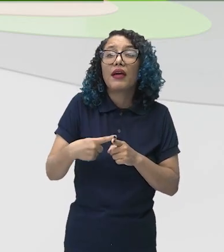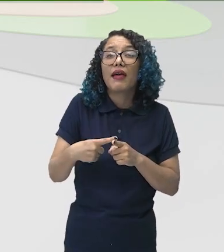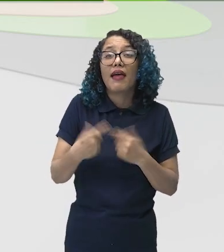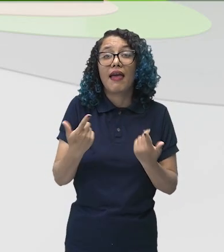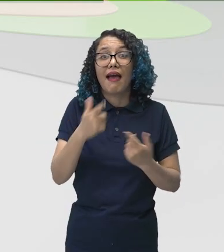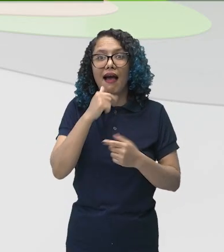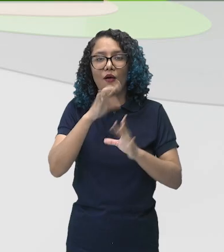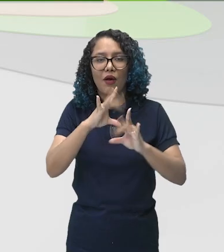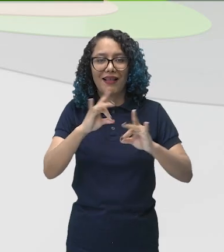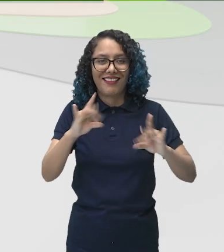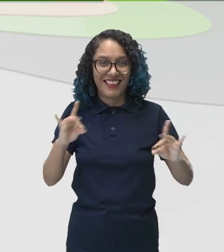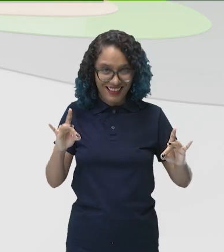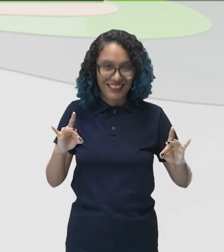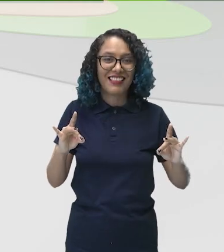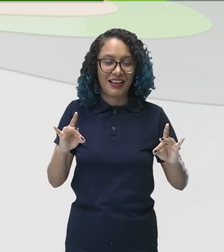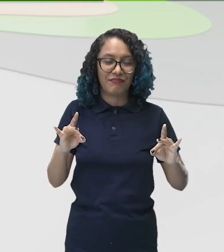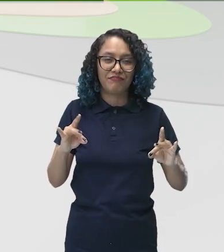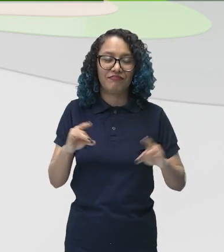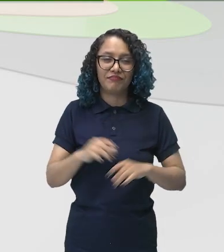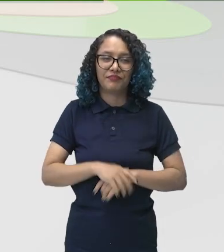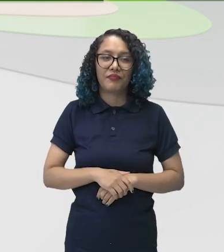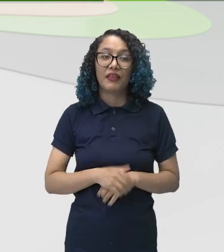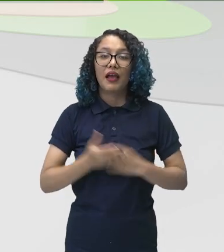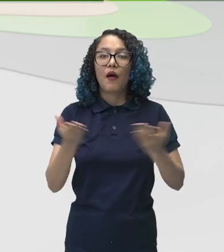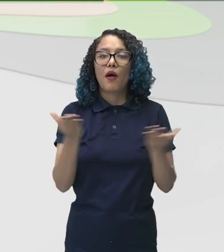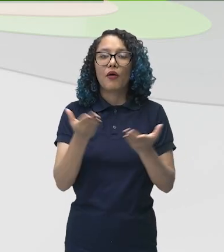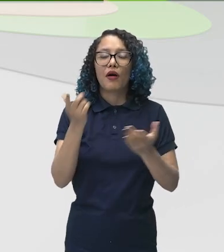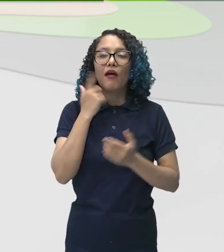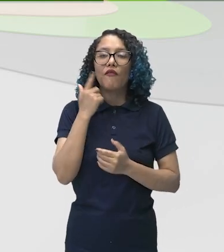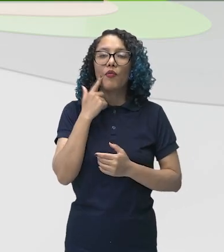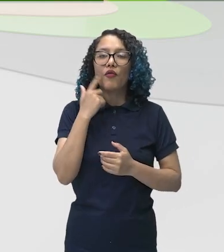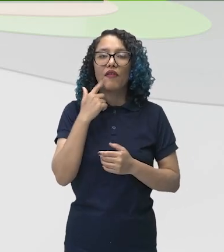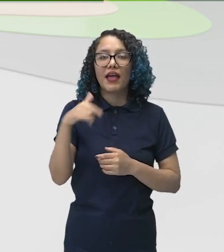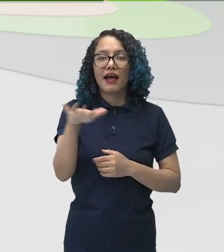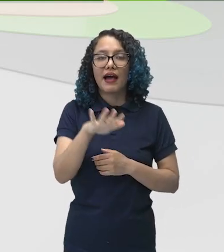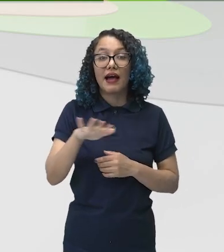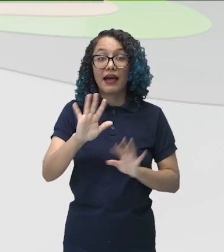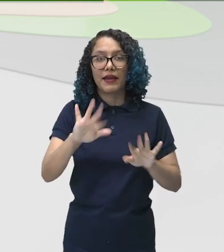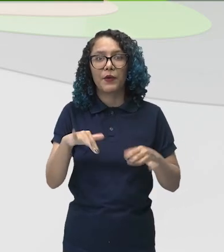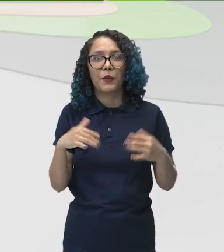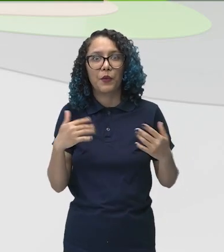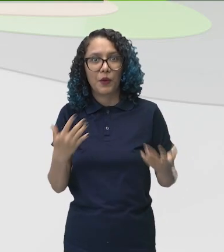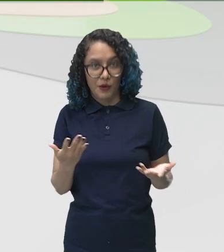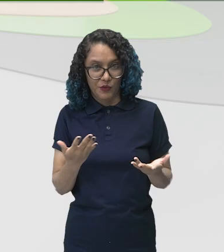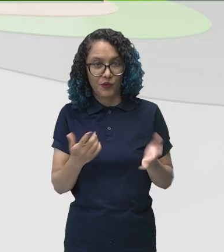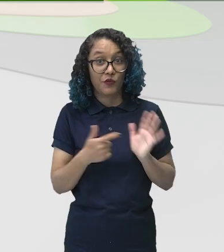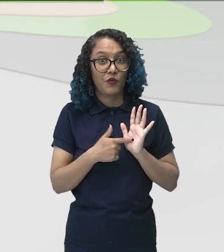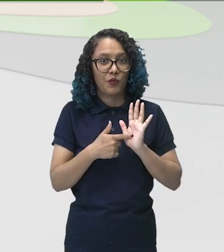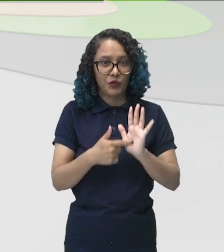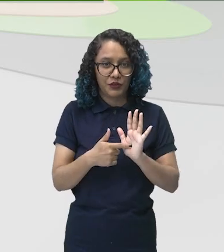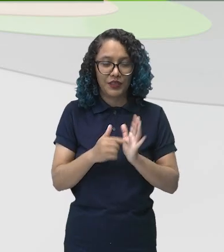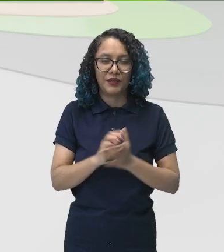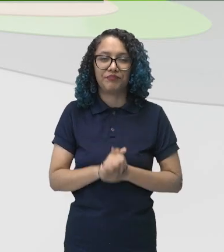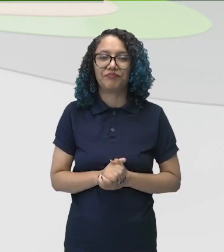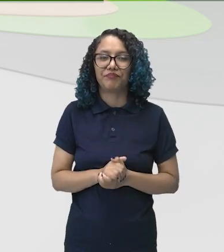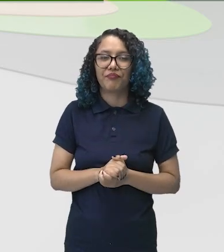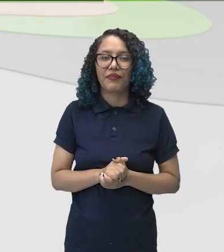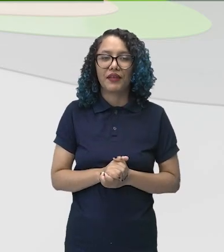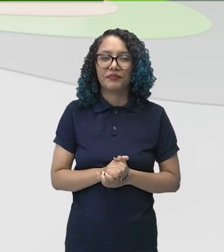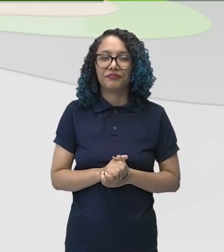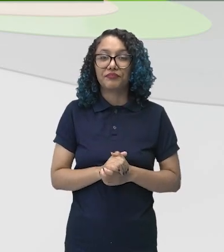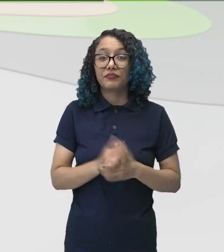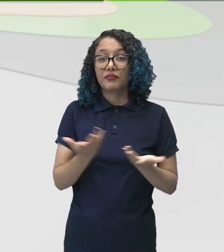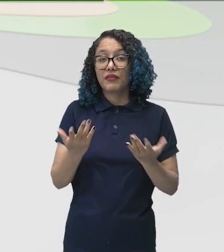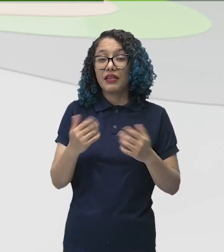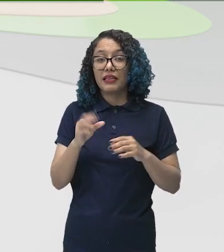líquido. Vamos ver, então, exatamente qual é essa região, né, chamada de zona habitável com relação ao